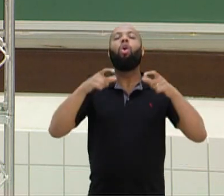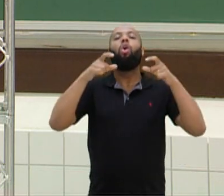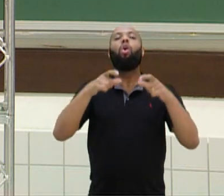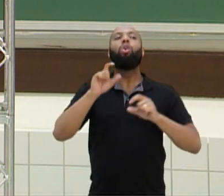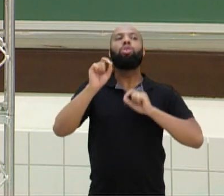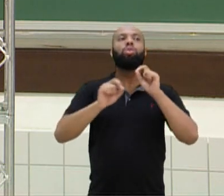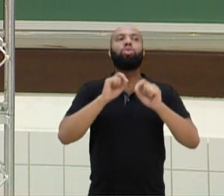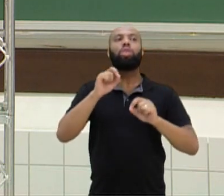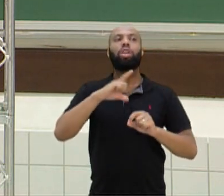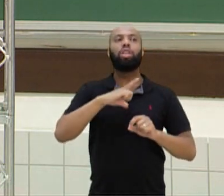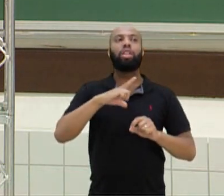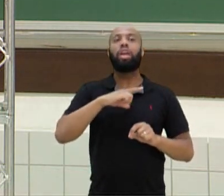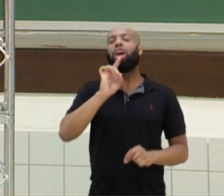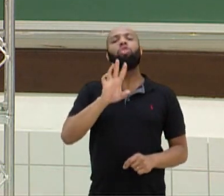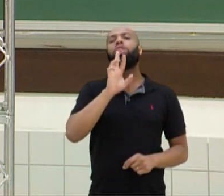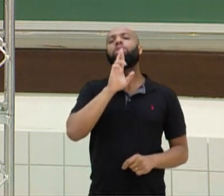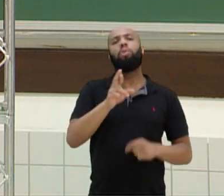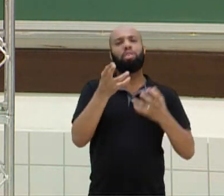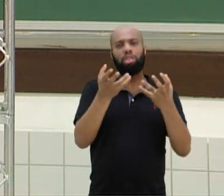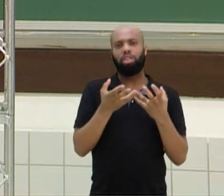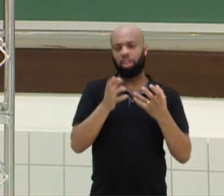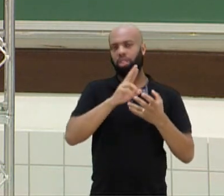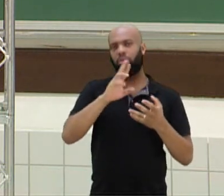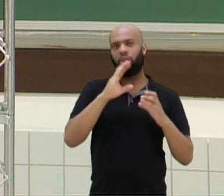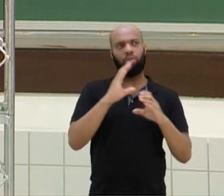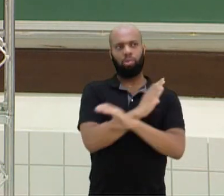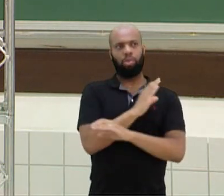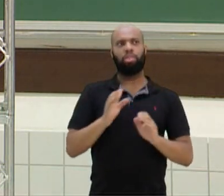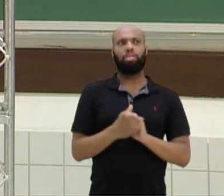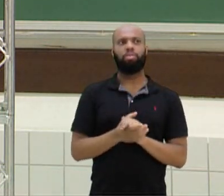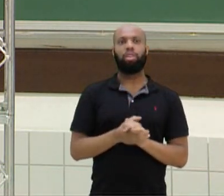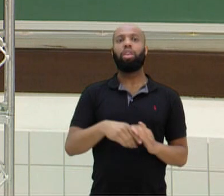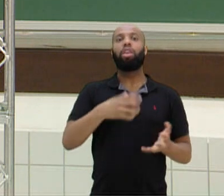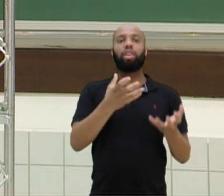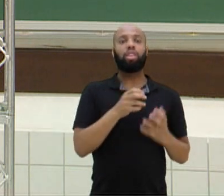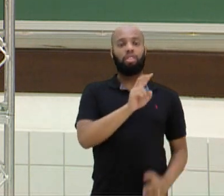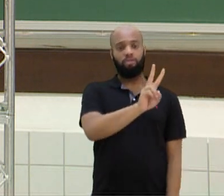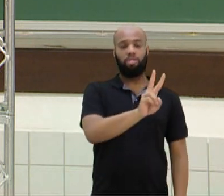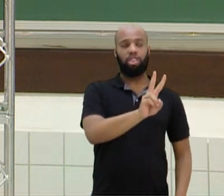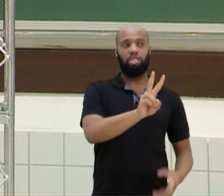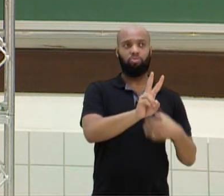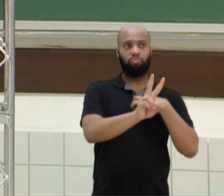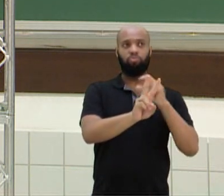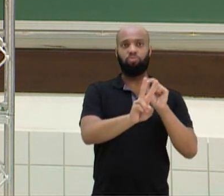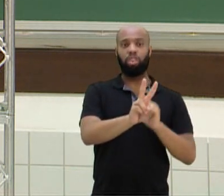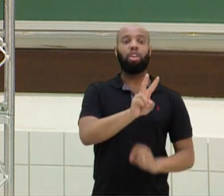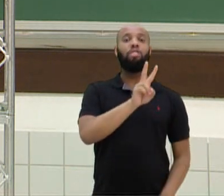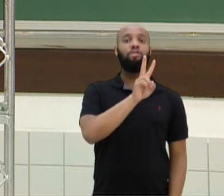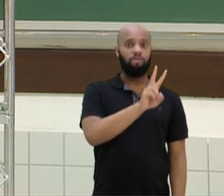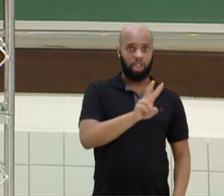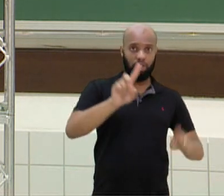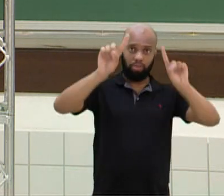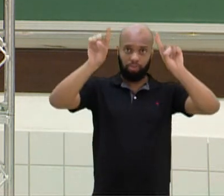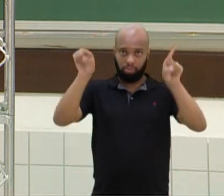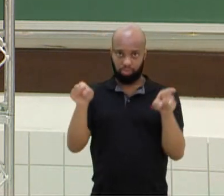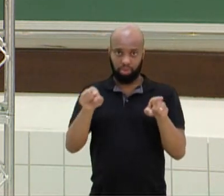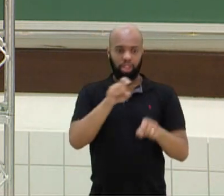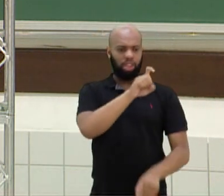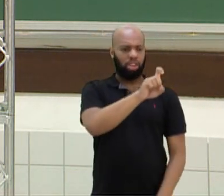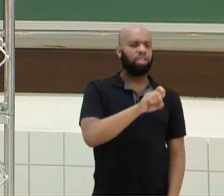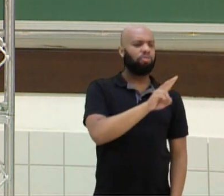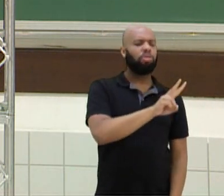A 12,5, né? Professor, eu poderia ter simplificado direto aqui os 100 oitavos por 4? Sim,